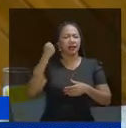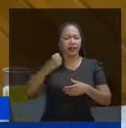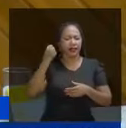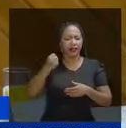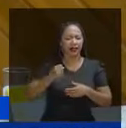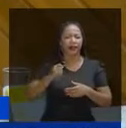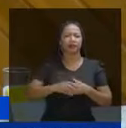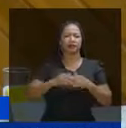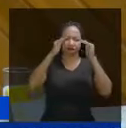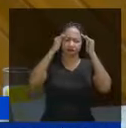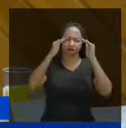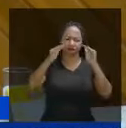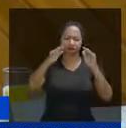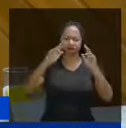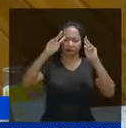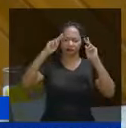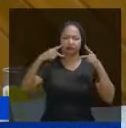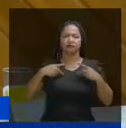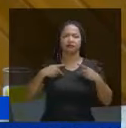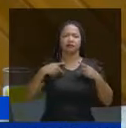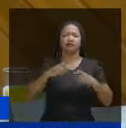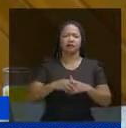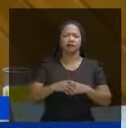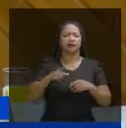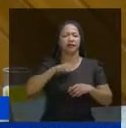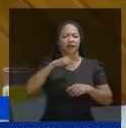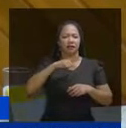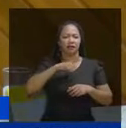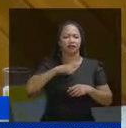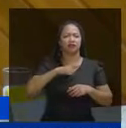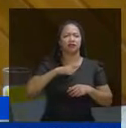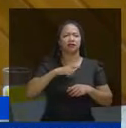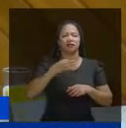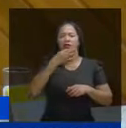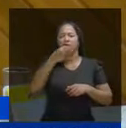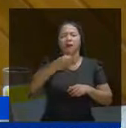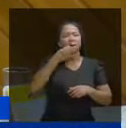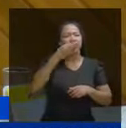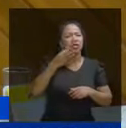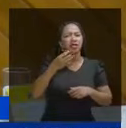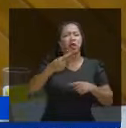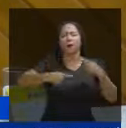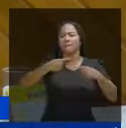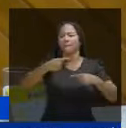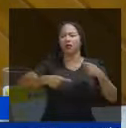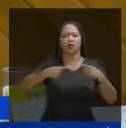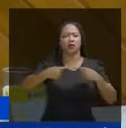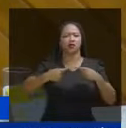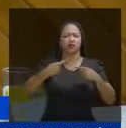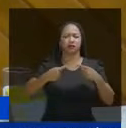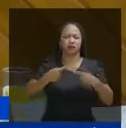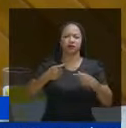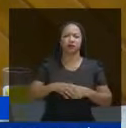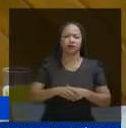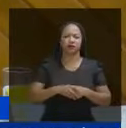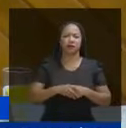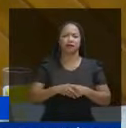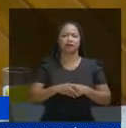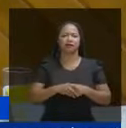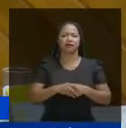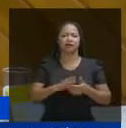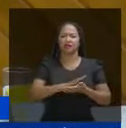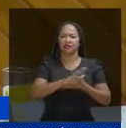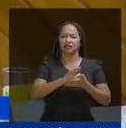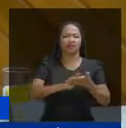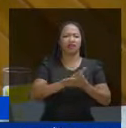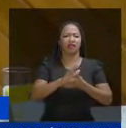honra ou imagem do pré-candidato à reeleição, tratando-se de mera crítica política em tom jocoso que não desbordou